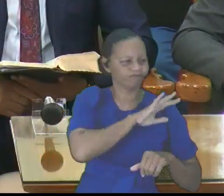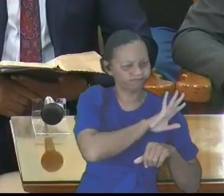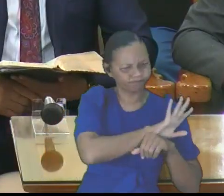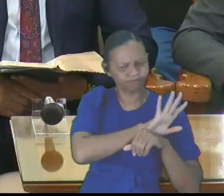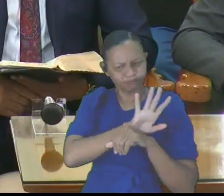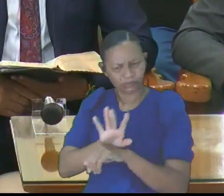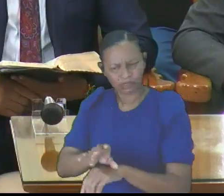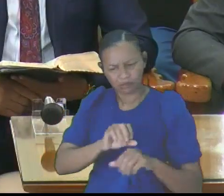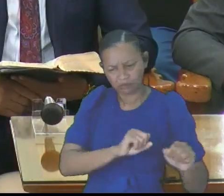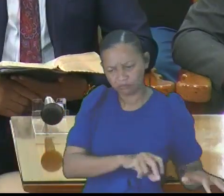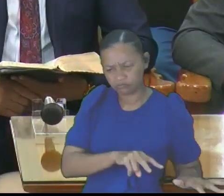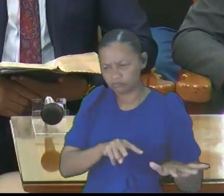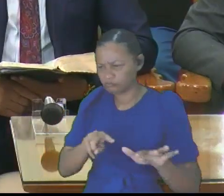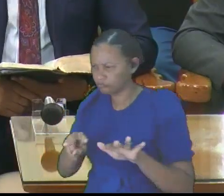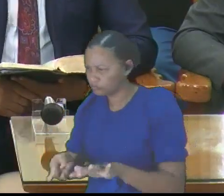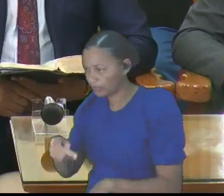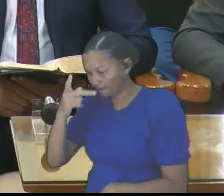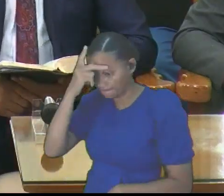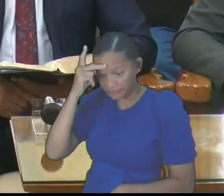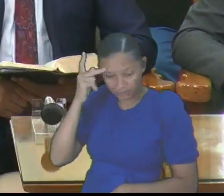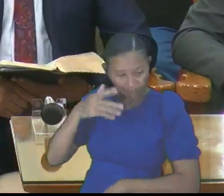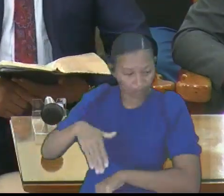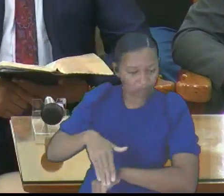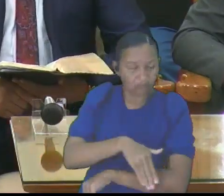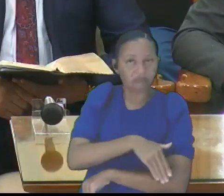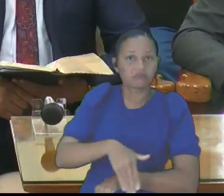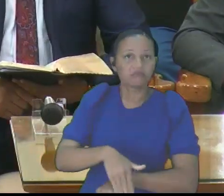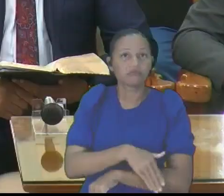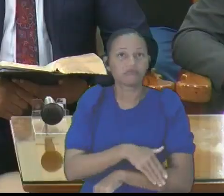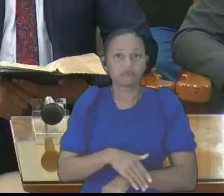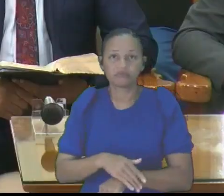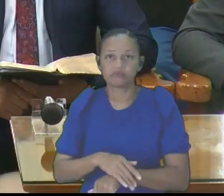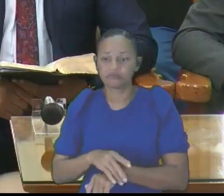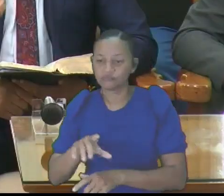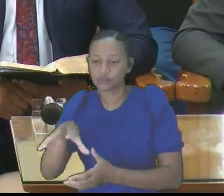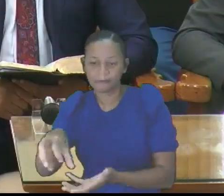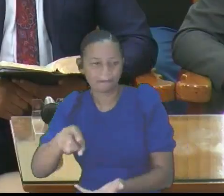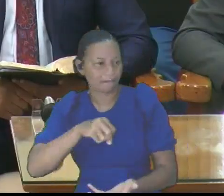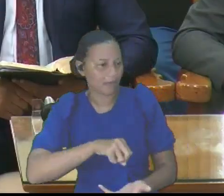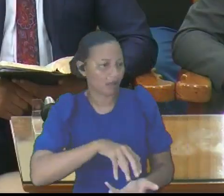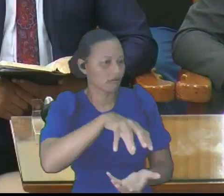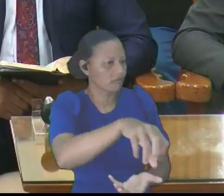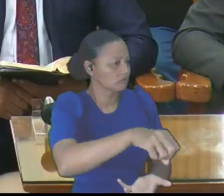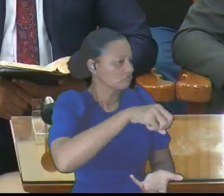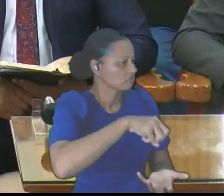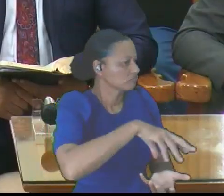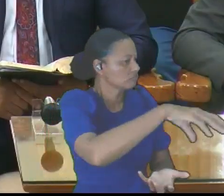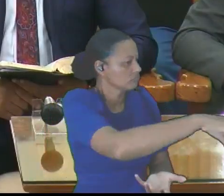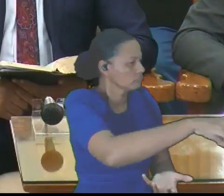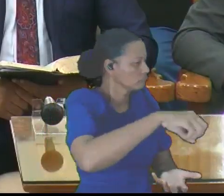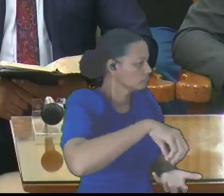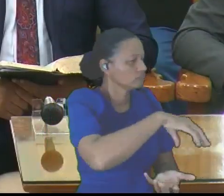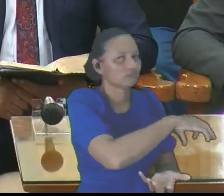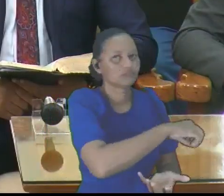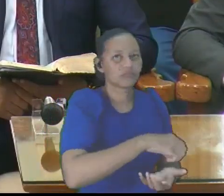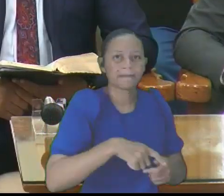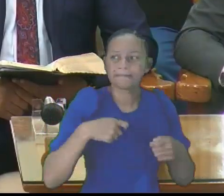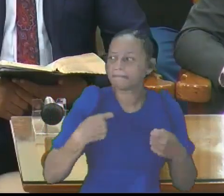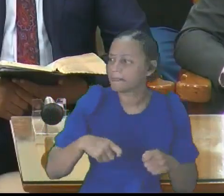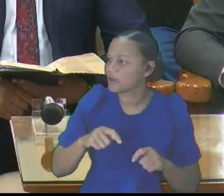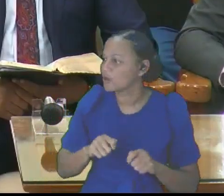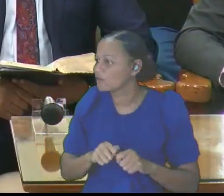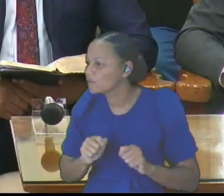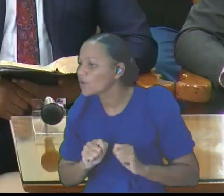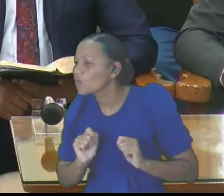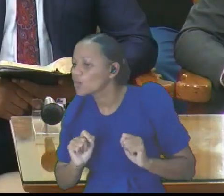Toda semana tinha alguém da rua que fazia uma coleta, um dava uma coisa, outro dava outra, e outros diziam, o que é que está precisando? Ela